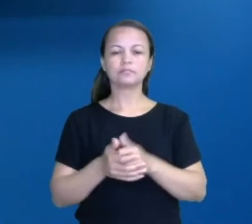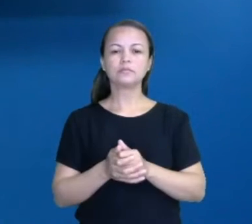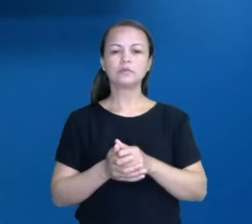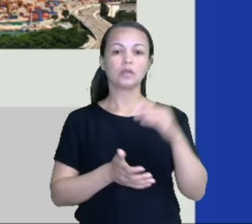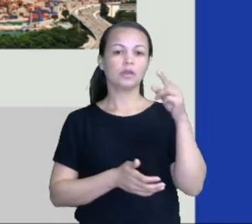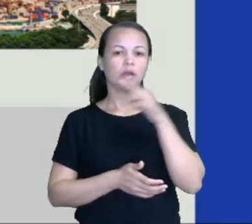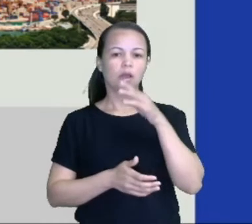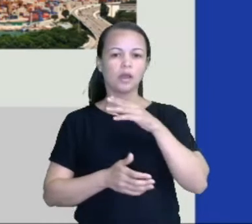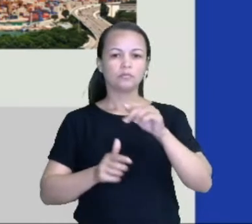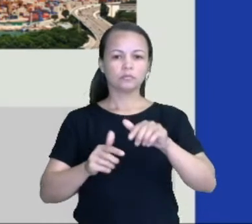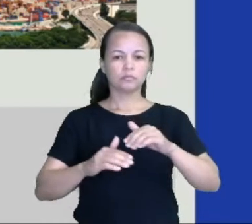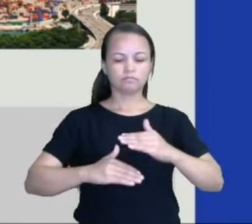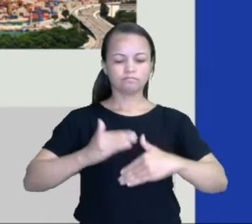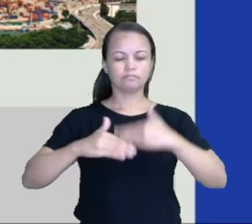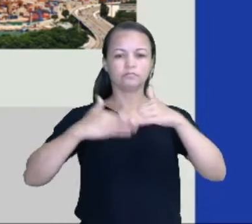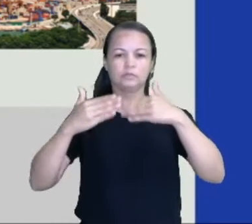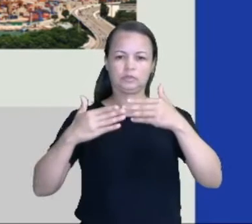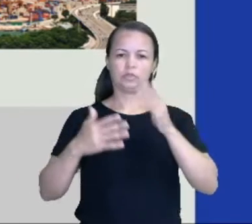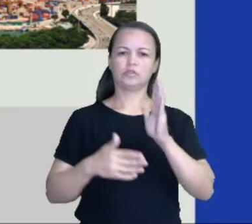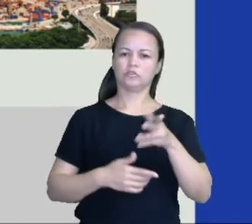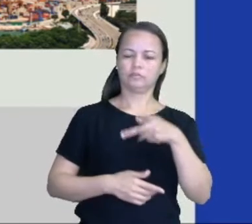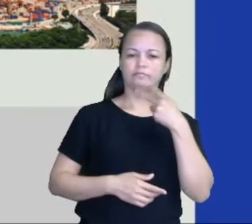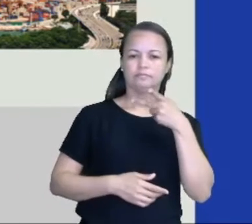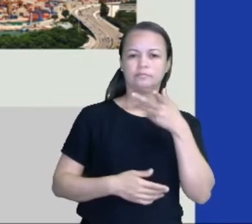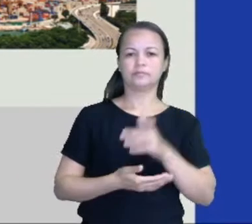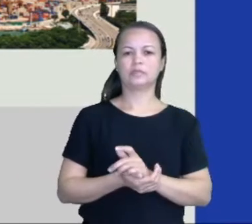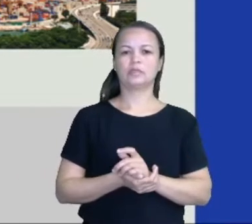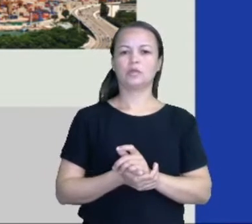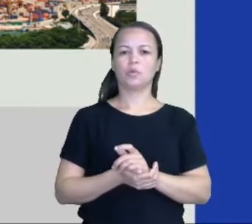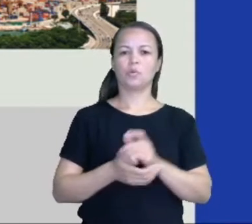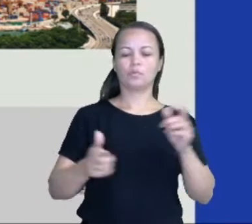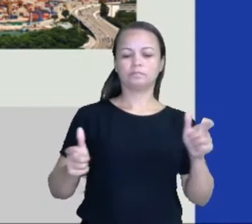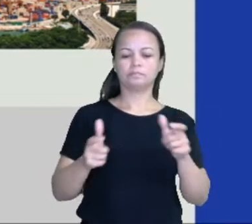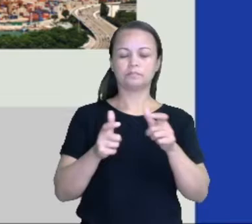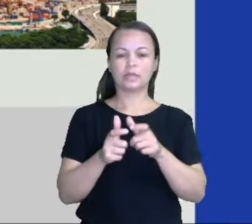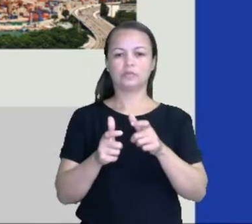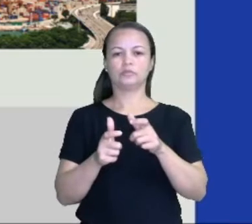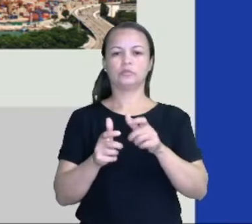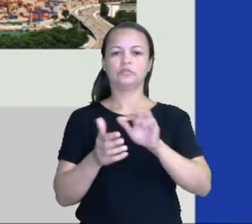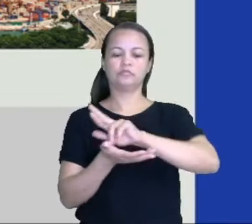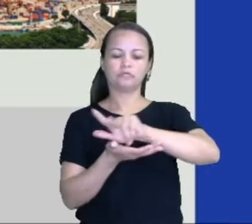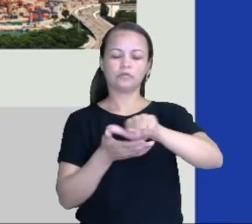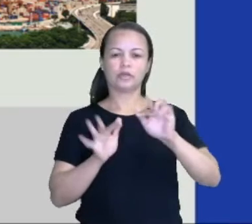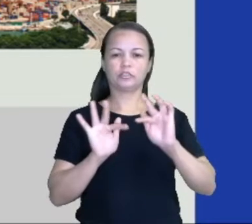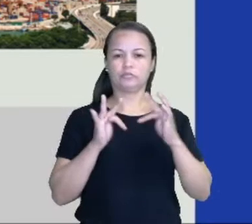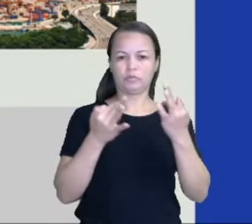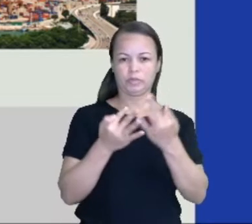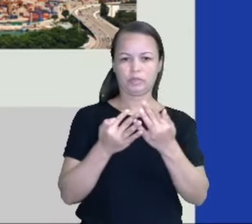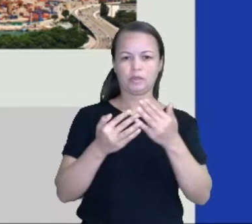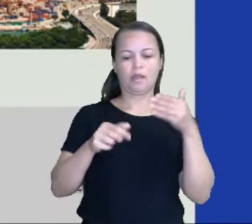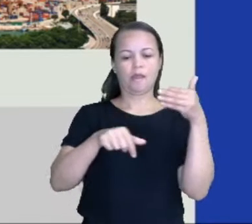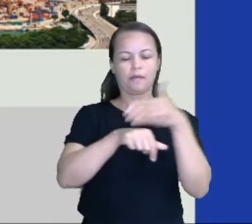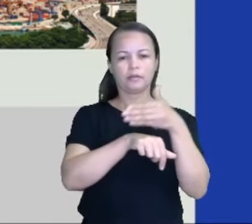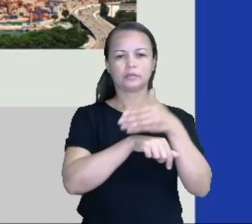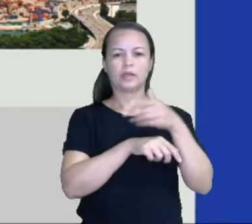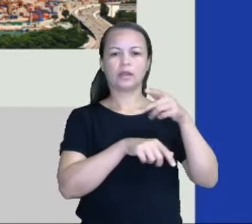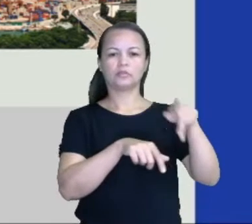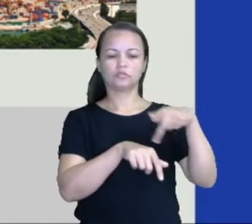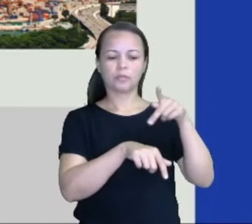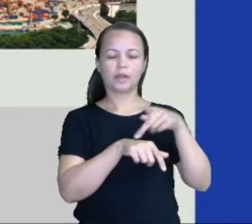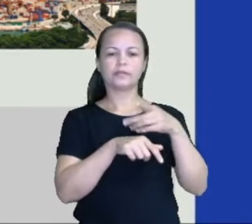crescimento da população mundial já foi falado, o aumento do rendimento de muitas famílias, A entrada de novos países também no